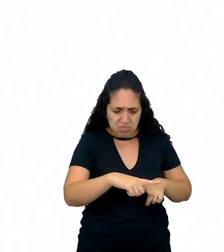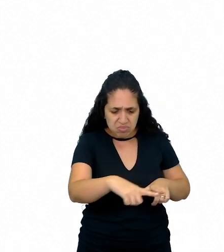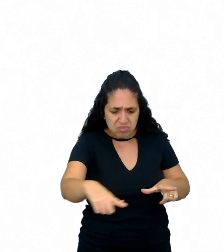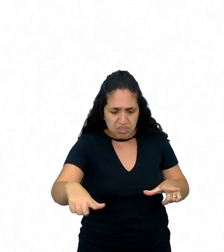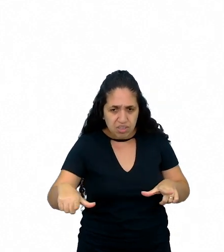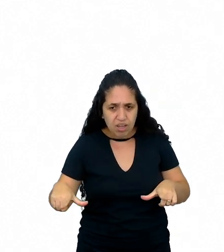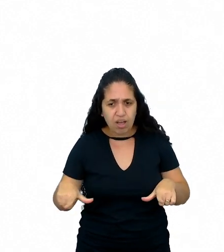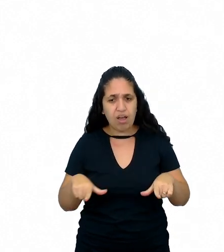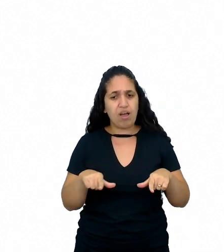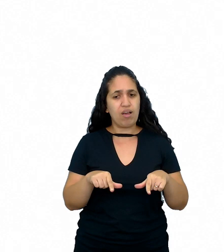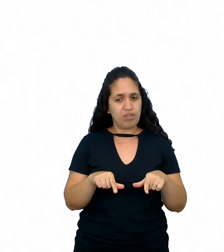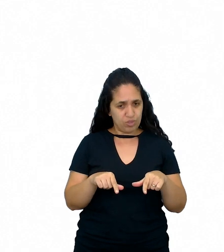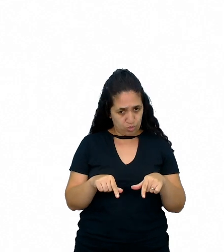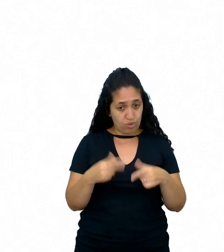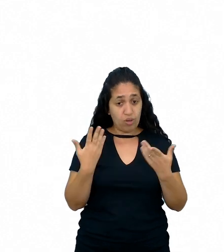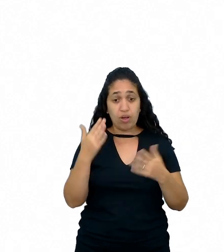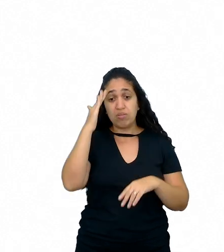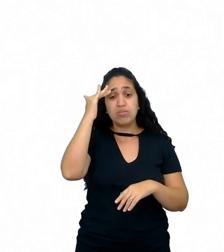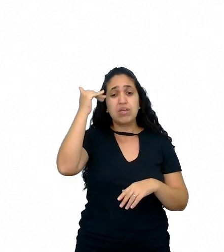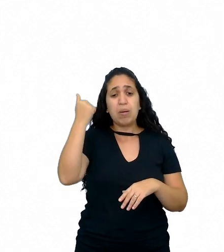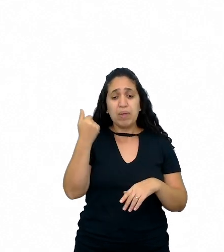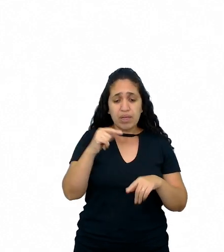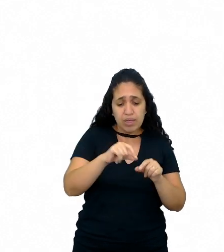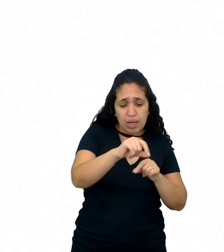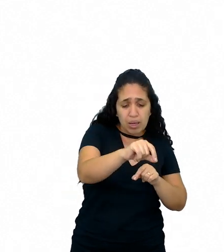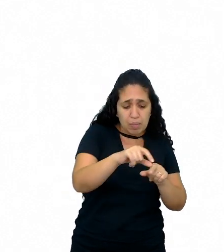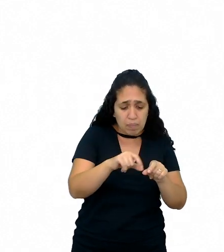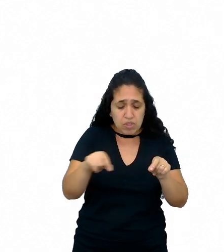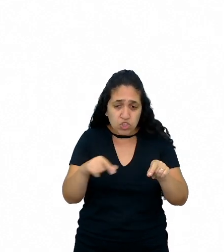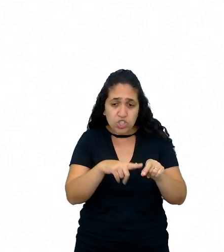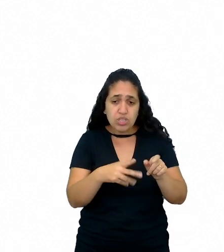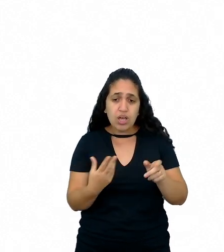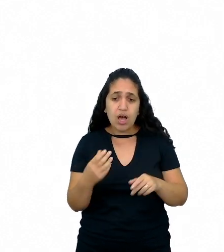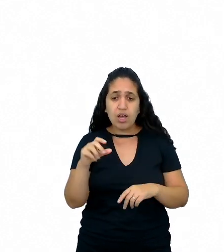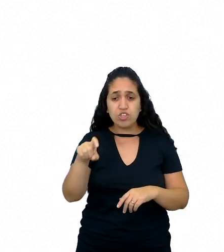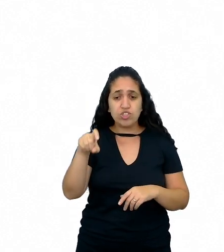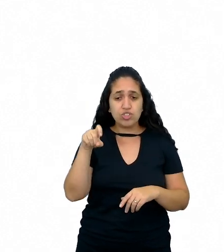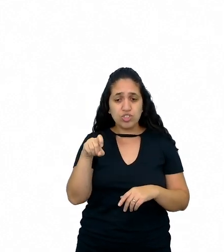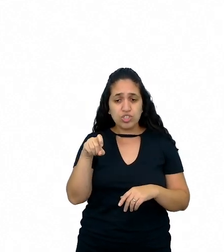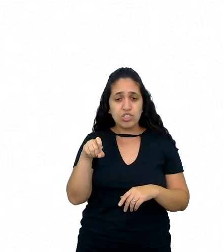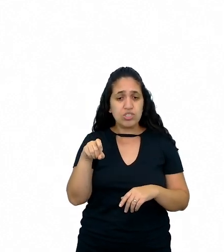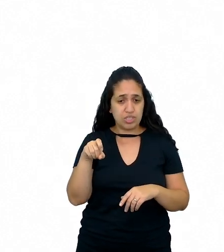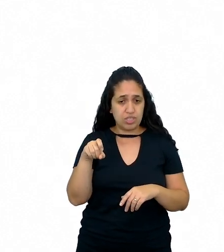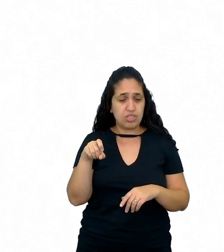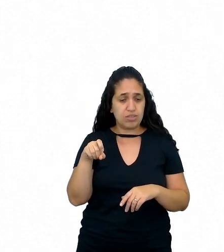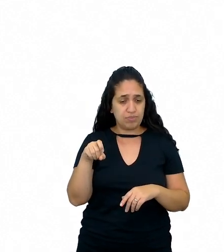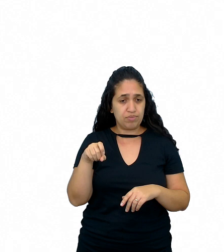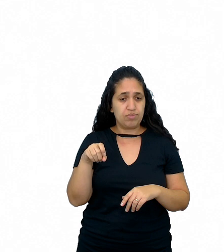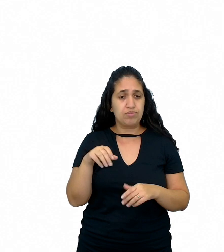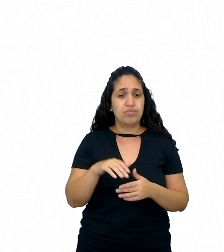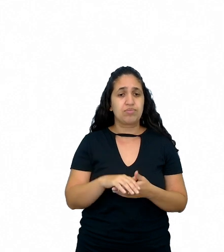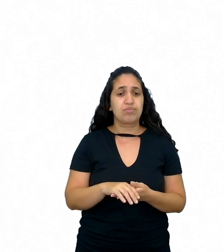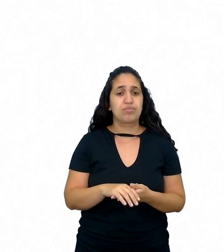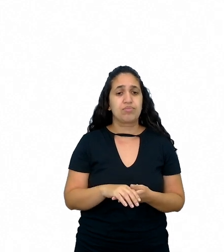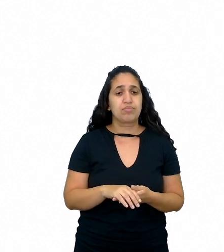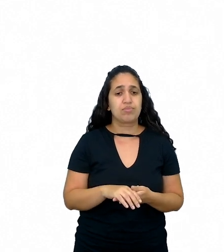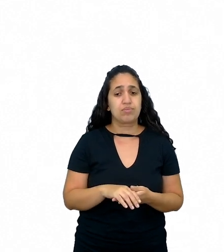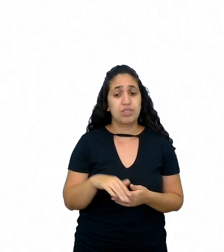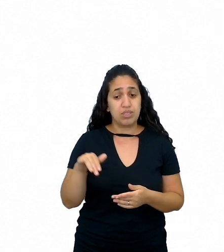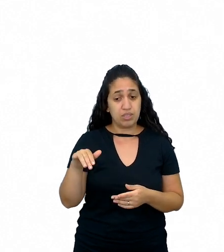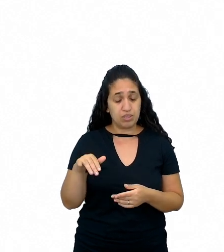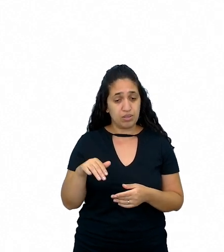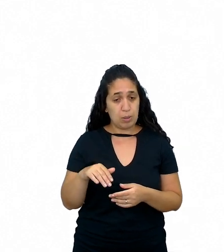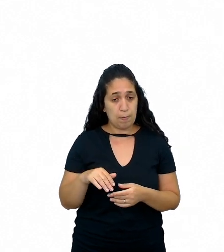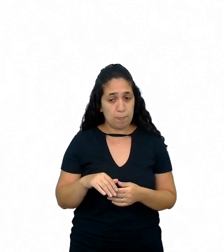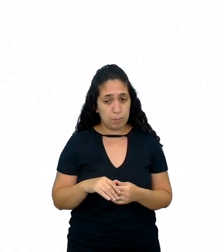terreno, e eu quero saber aquelas duas medidas, o x e o y. E eu tenho quem? Eu tenho os ângulos, tá? Eu